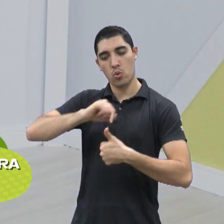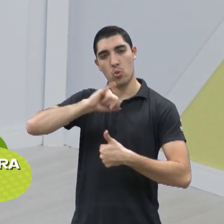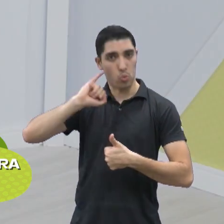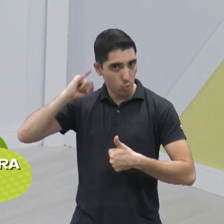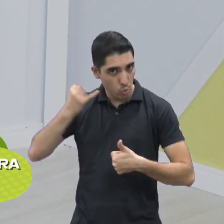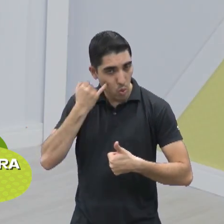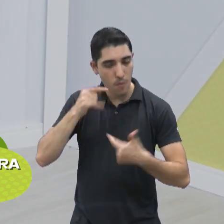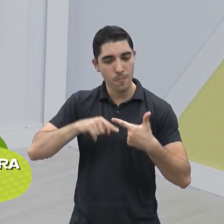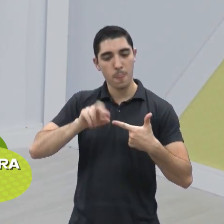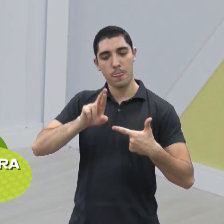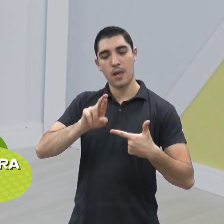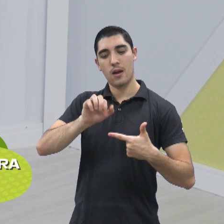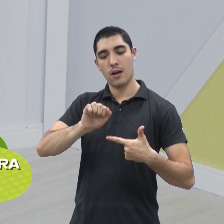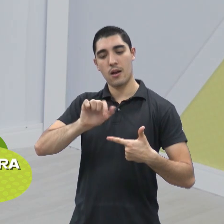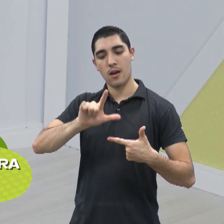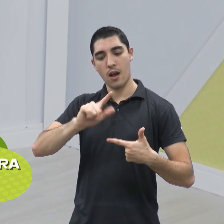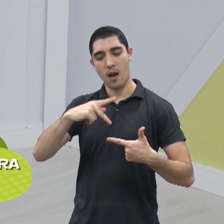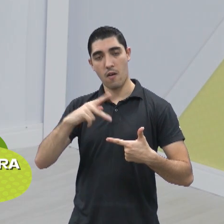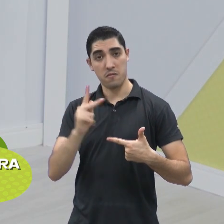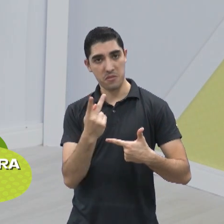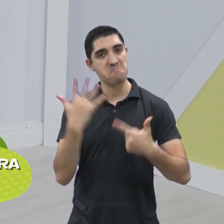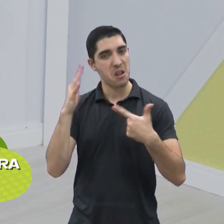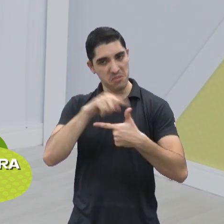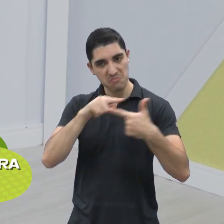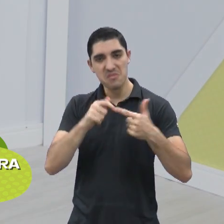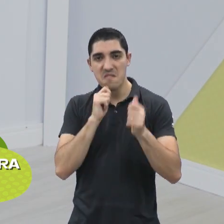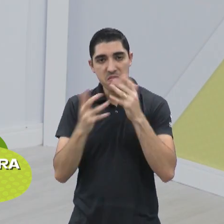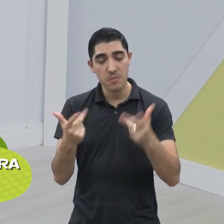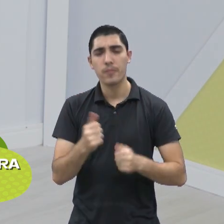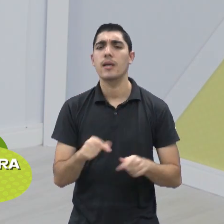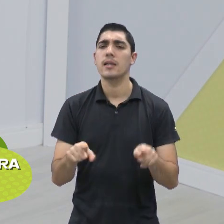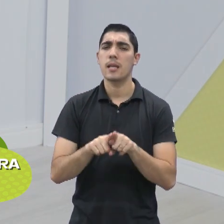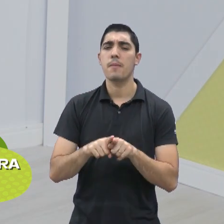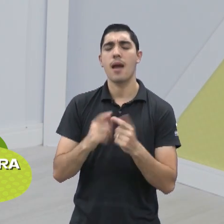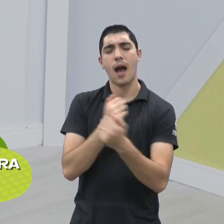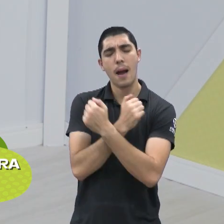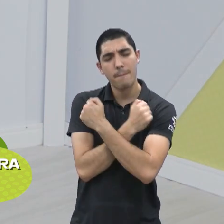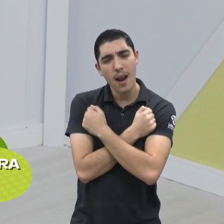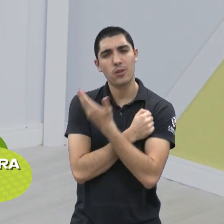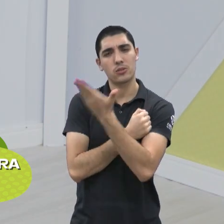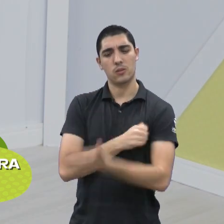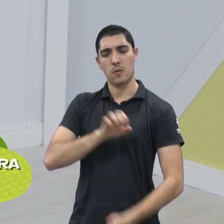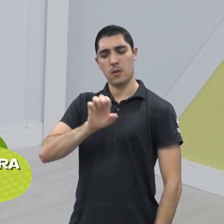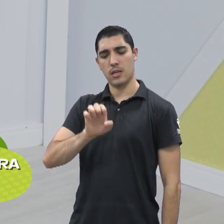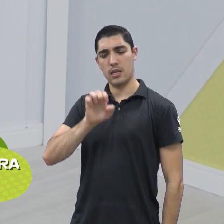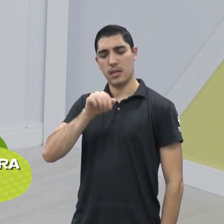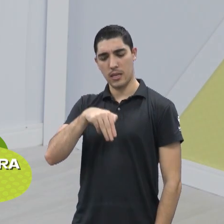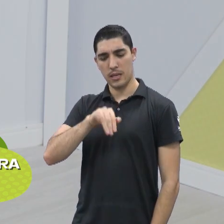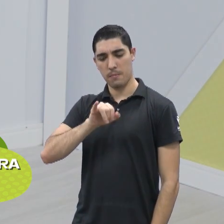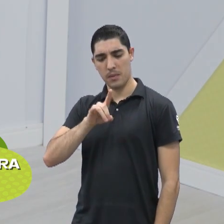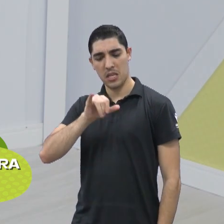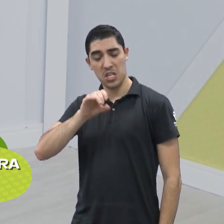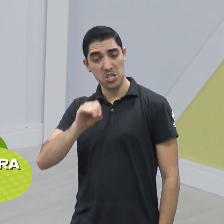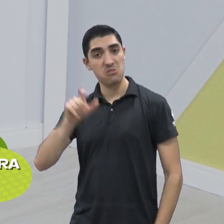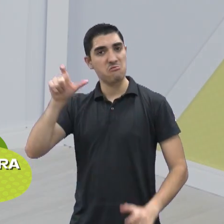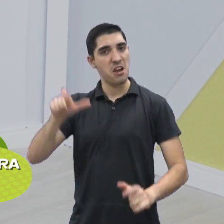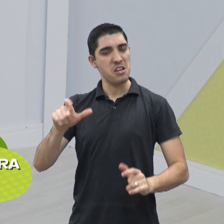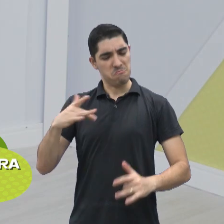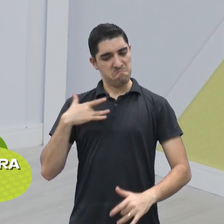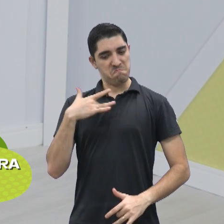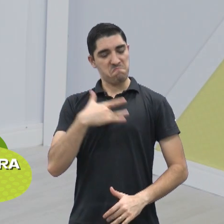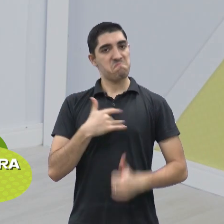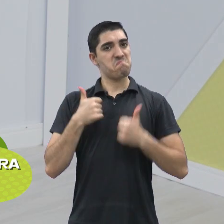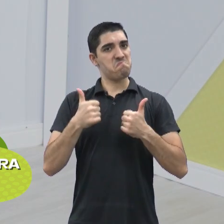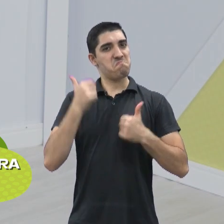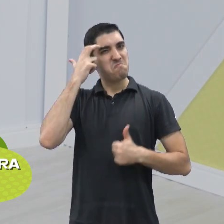matéria. Pois é. E mais uma vez um abraço pro Emídio, super lúcido, super ali conhecedor da coisa,